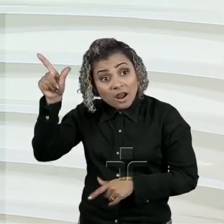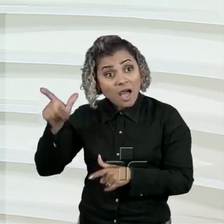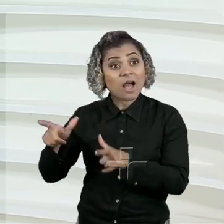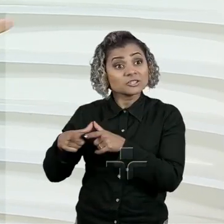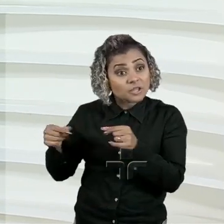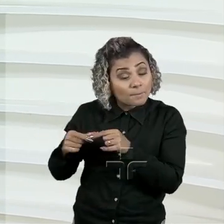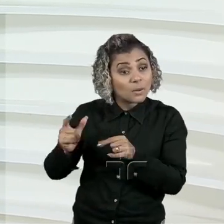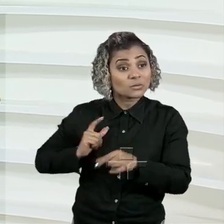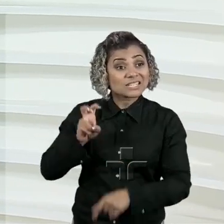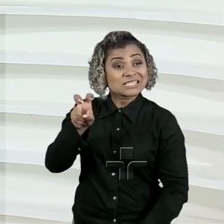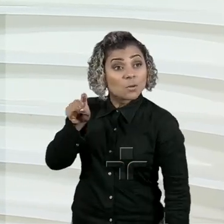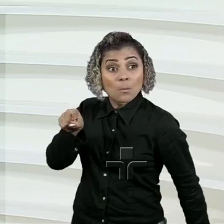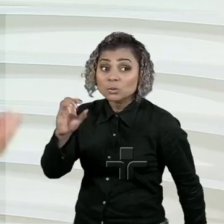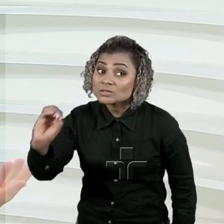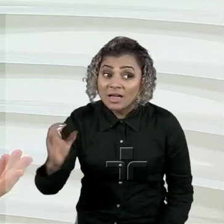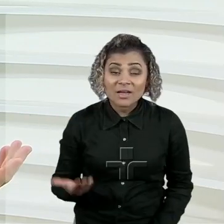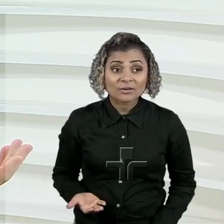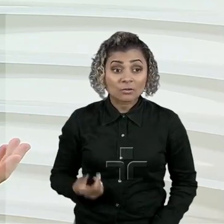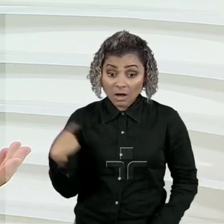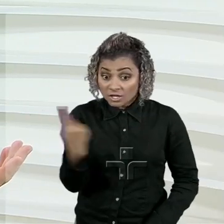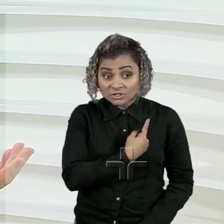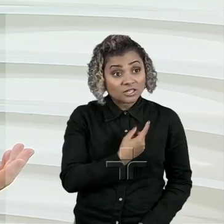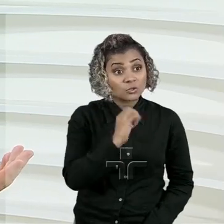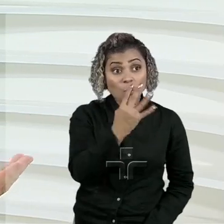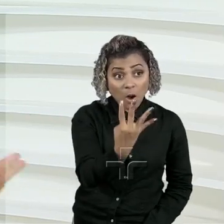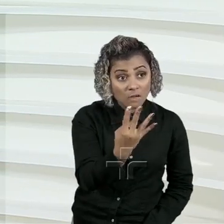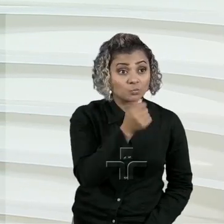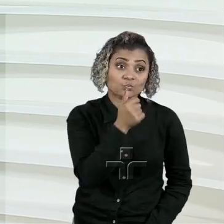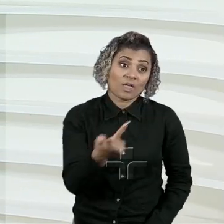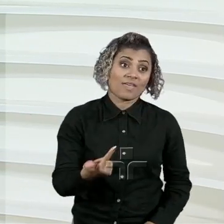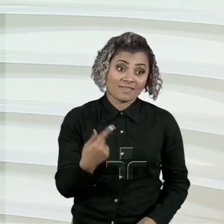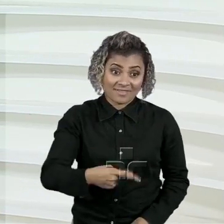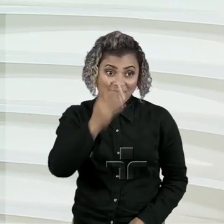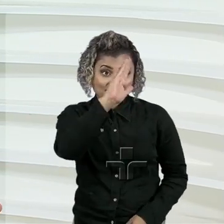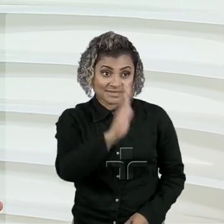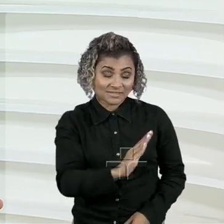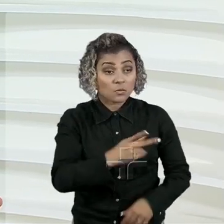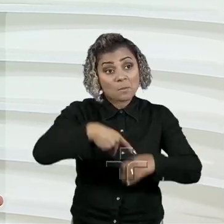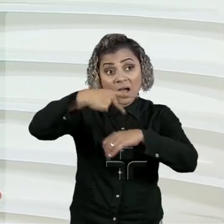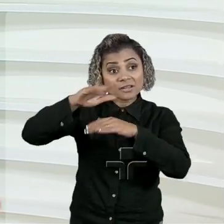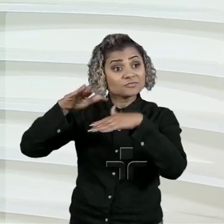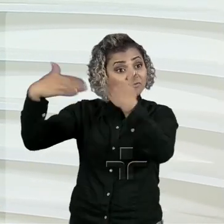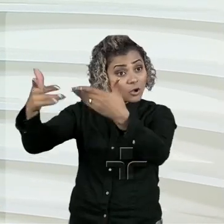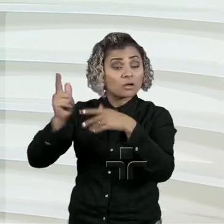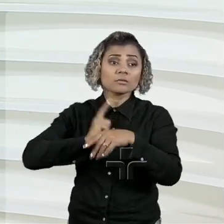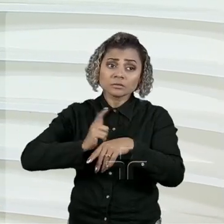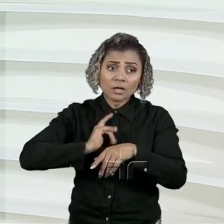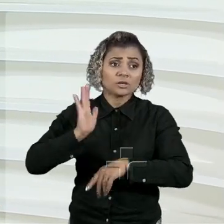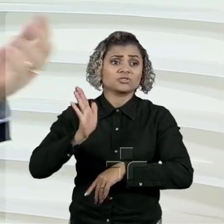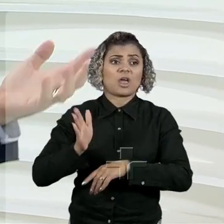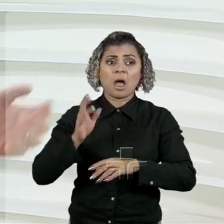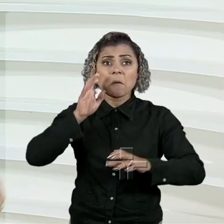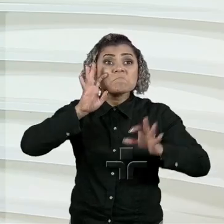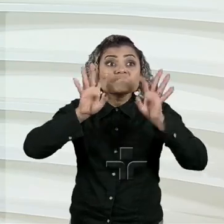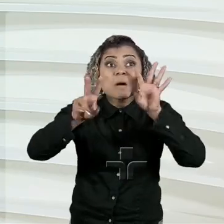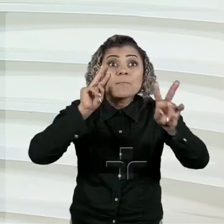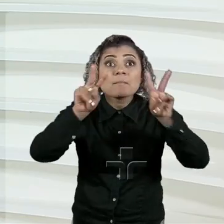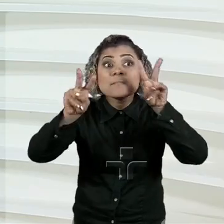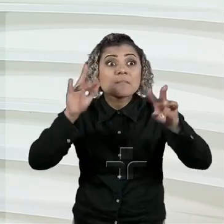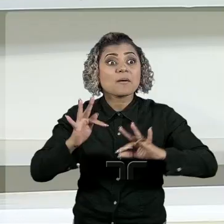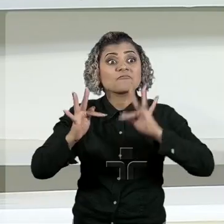revolução 5.0, a gente nem chegou na 4 aqui no Brasil e já tem outros países olhando lá para frente, machine